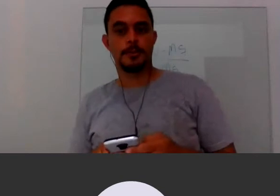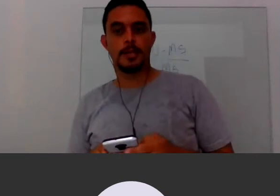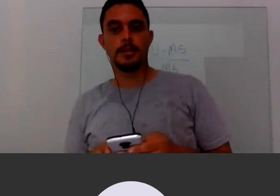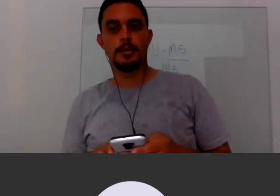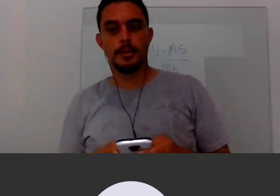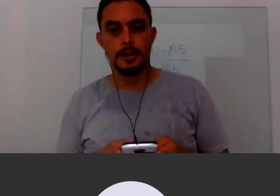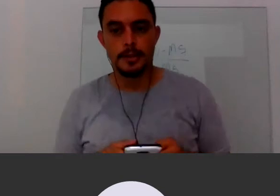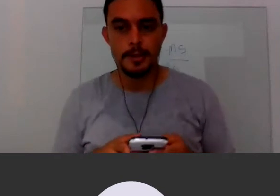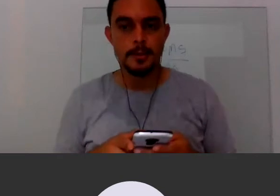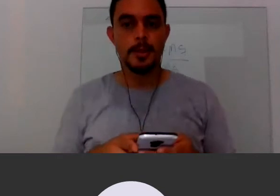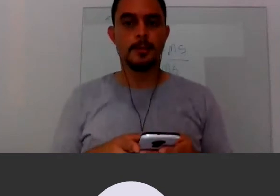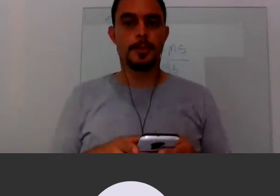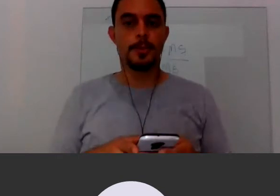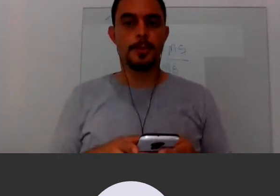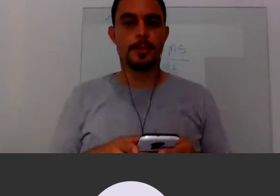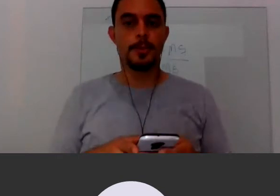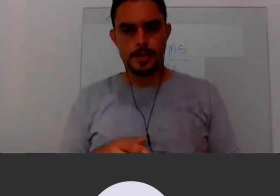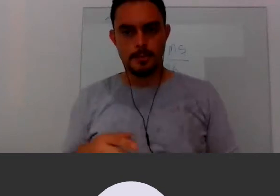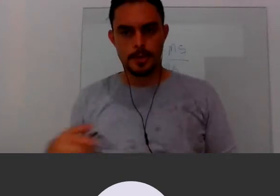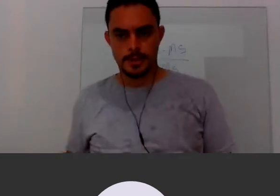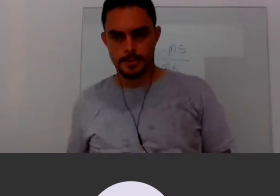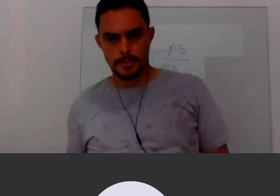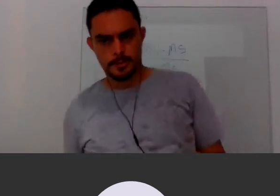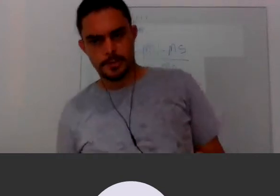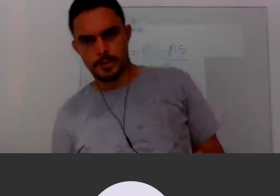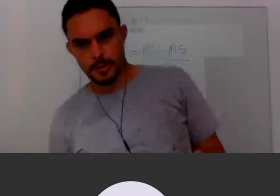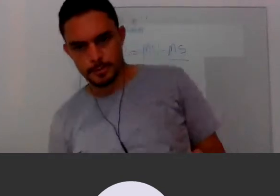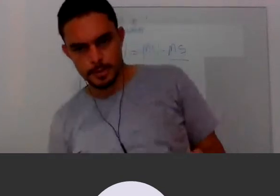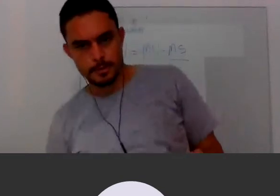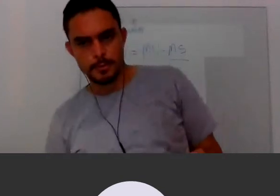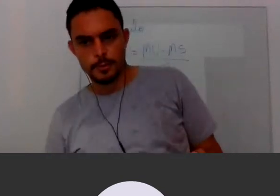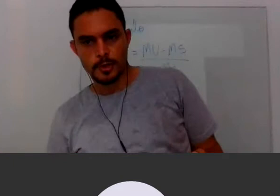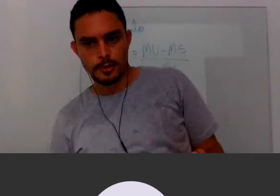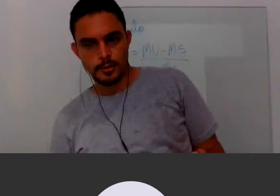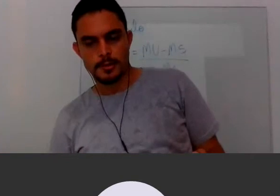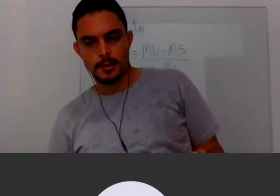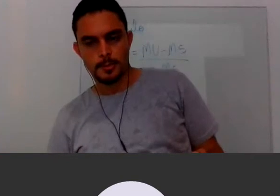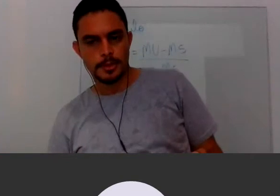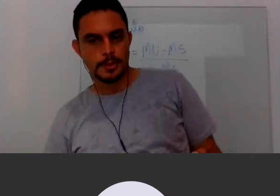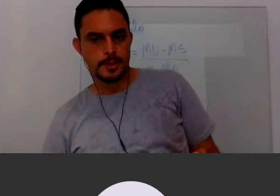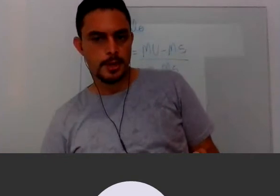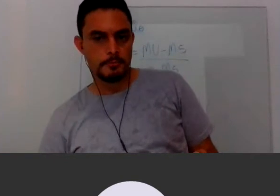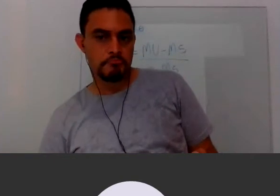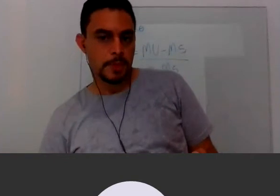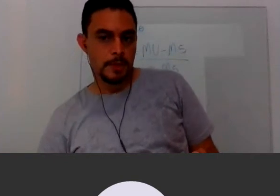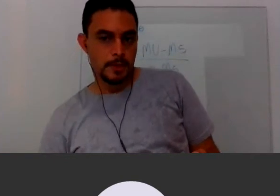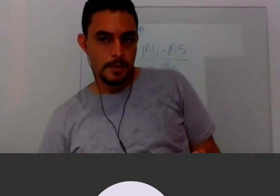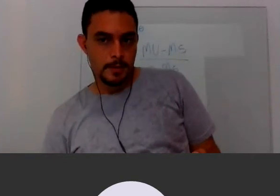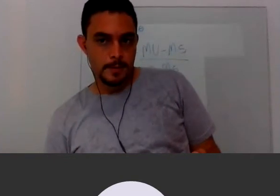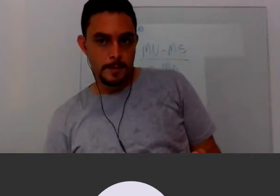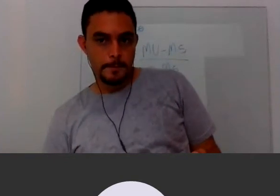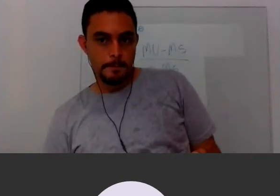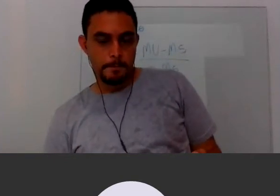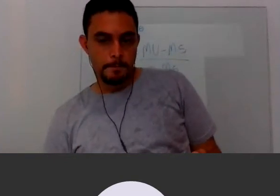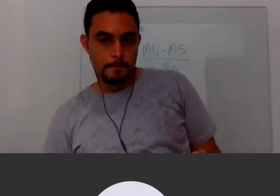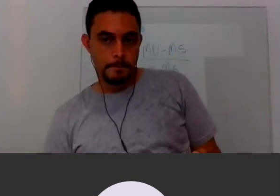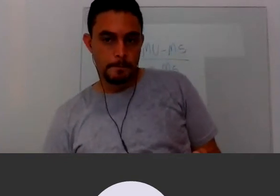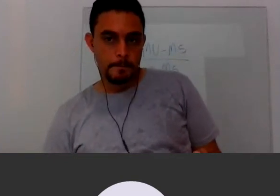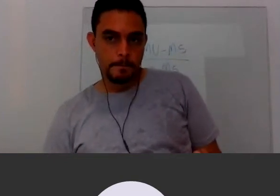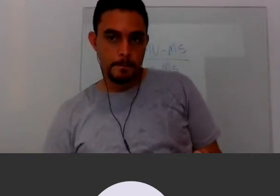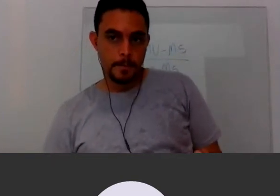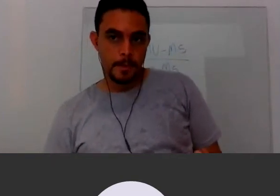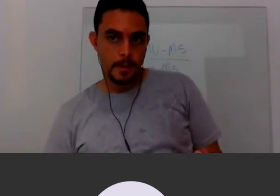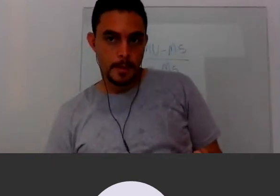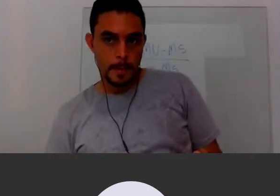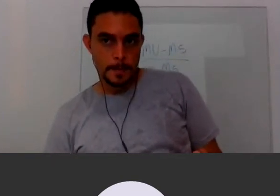Na verdade, nós estamos tendo determinado para nós não lançarmos presença para vocês, tá? Porque como não está tendo essa aula presencial... Não,